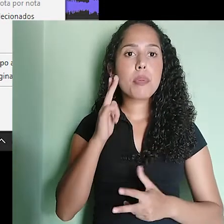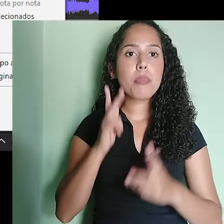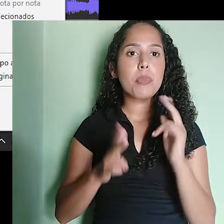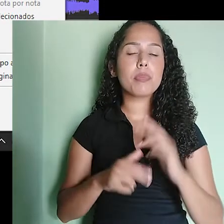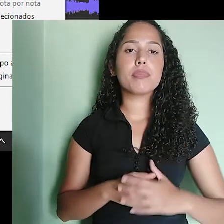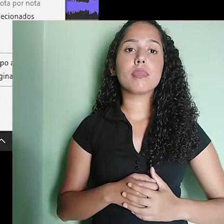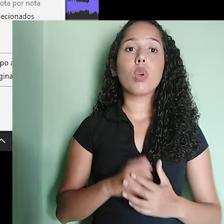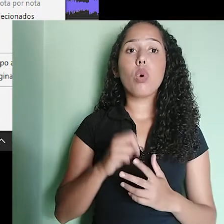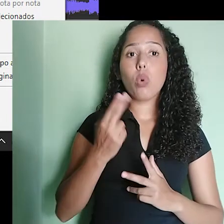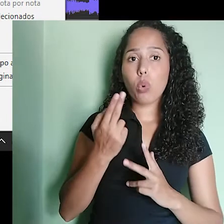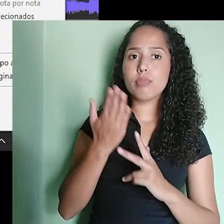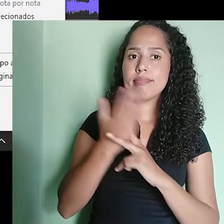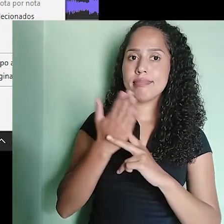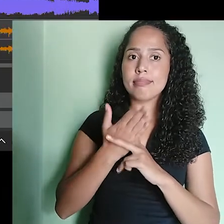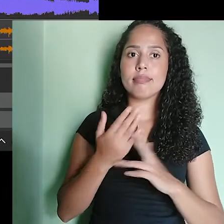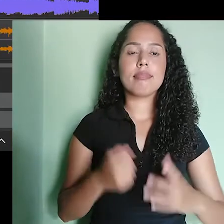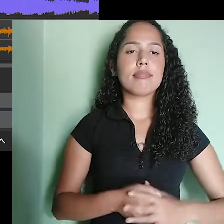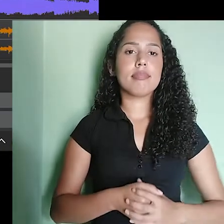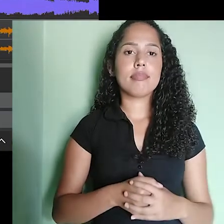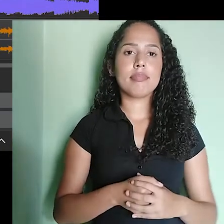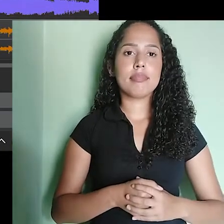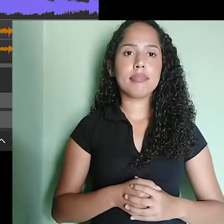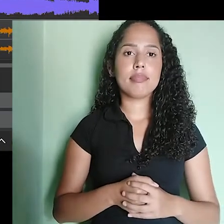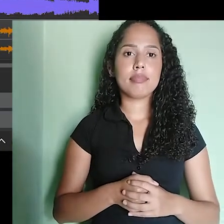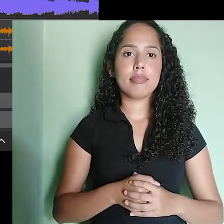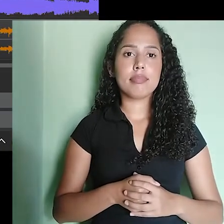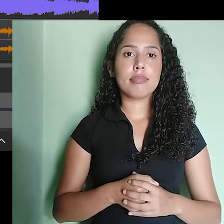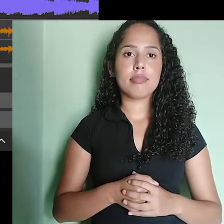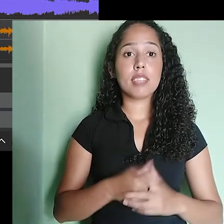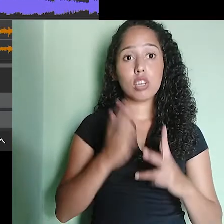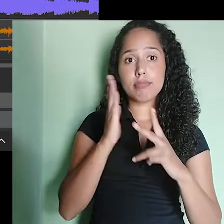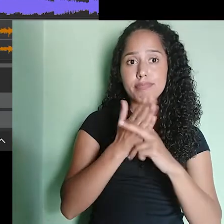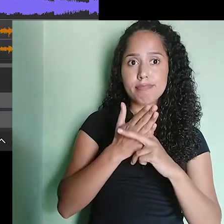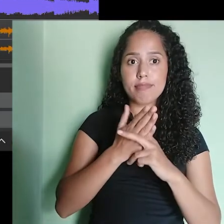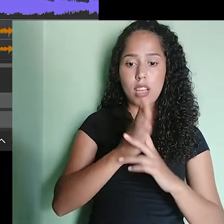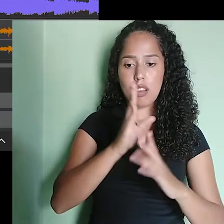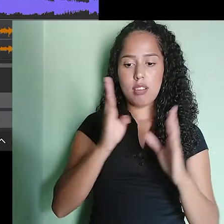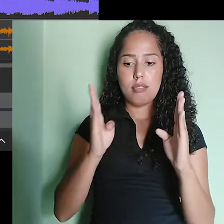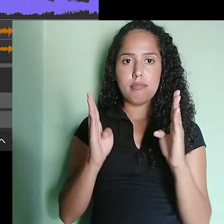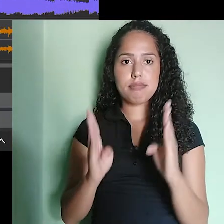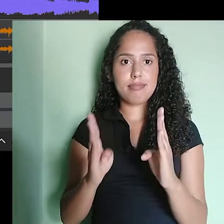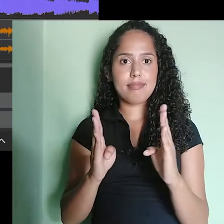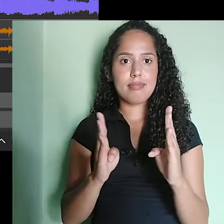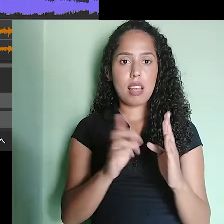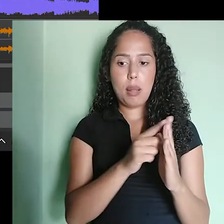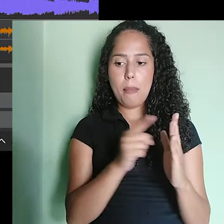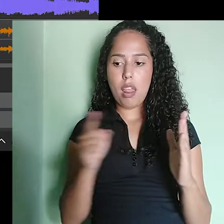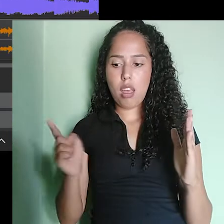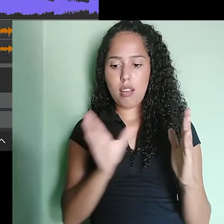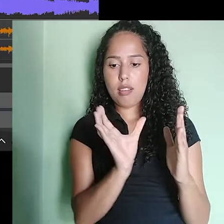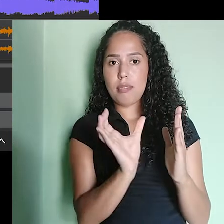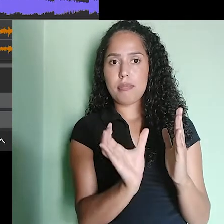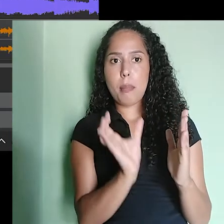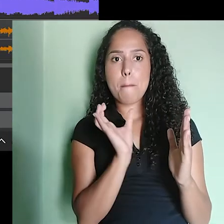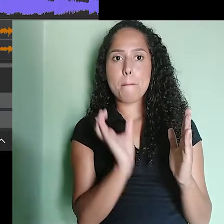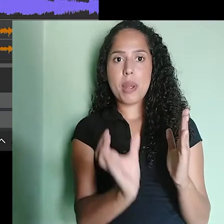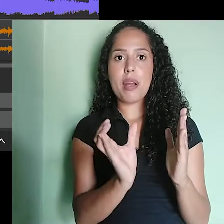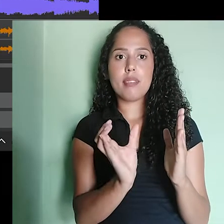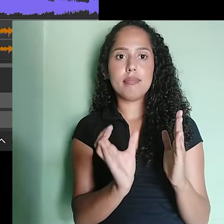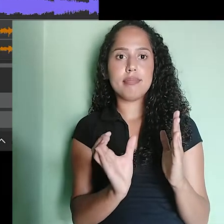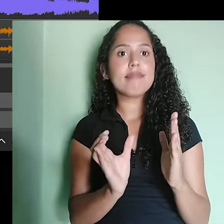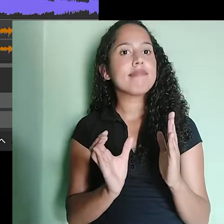recortar ou dividir. Aqui, ó, dividir. Pronto. Ele dividiu o áudio, ou simplesmente, deixa eu dar um Ctrl